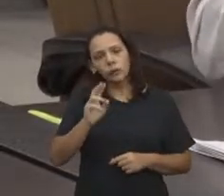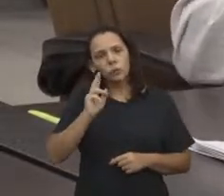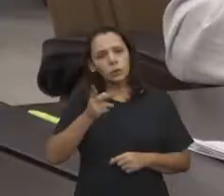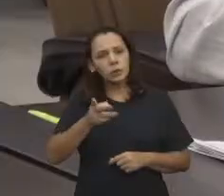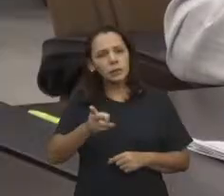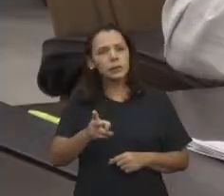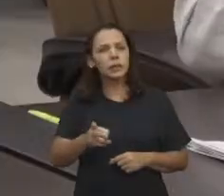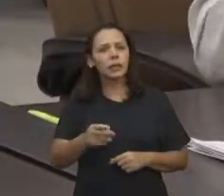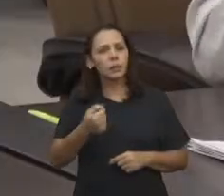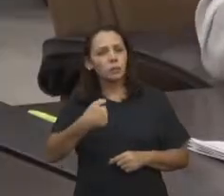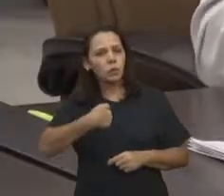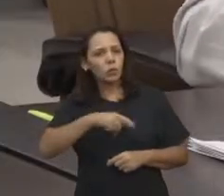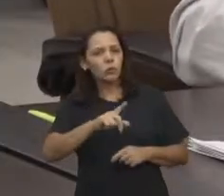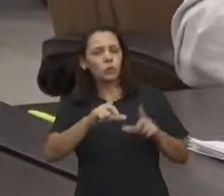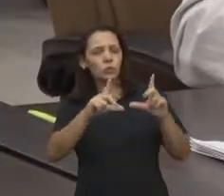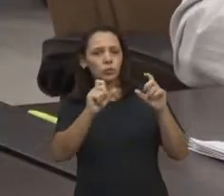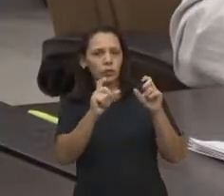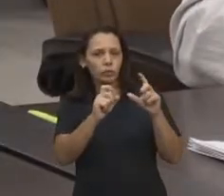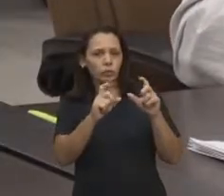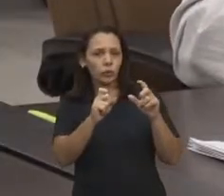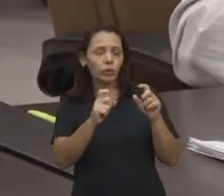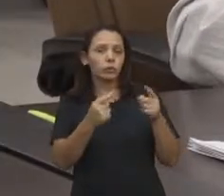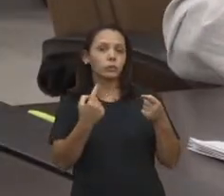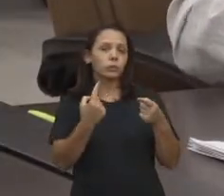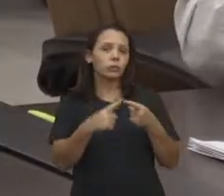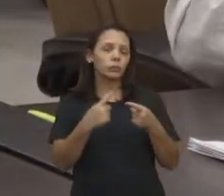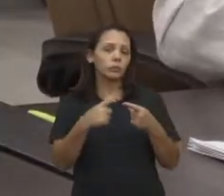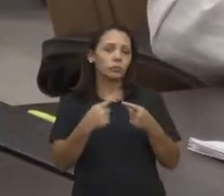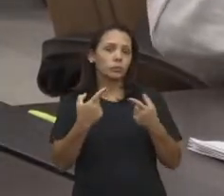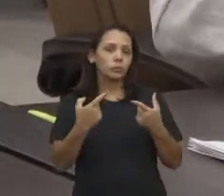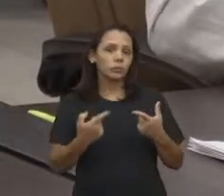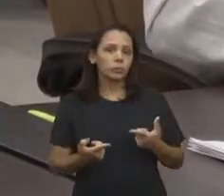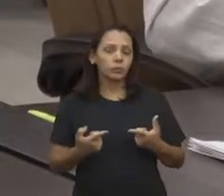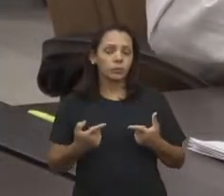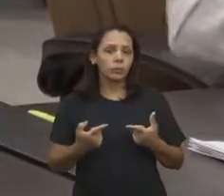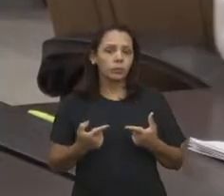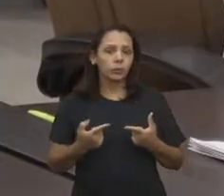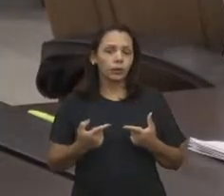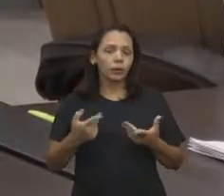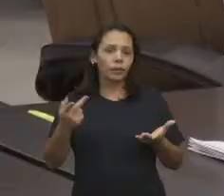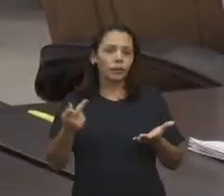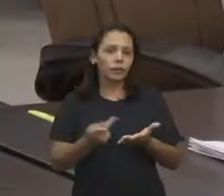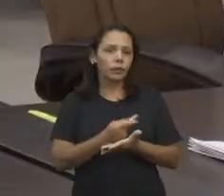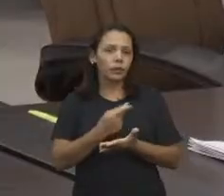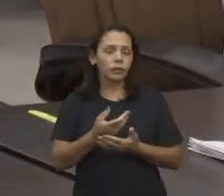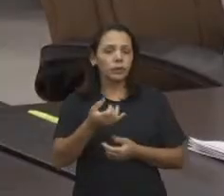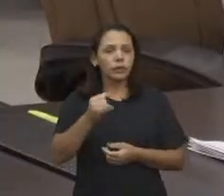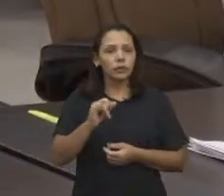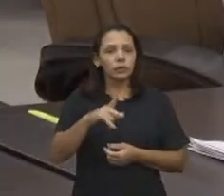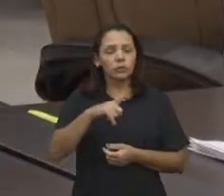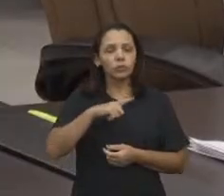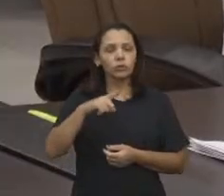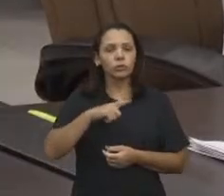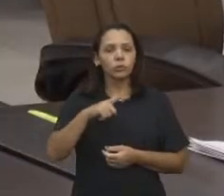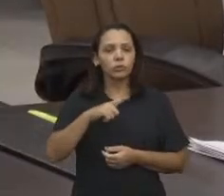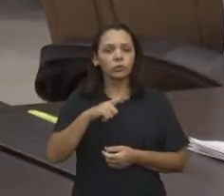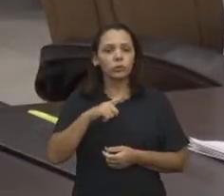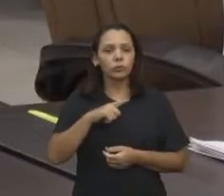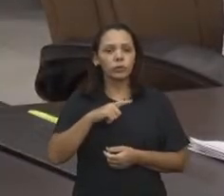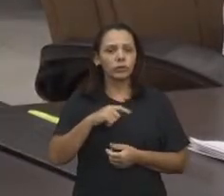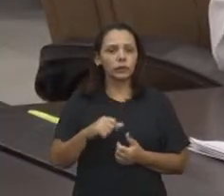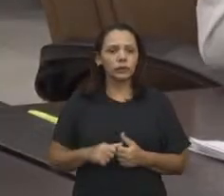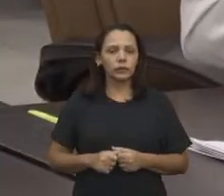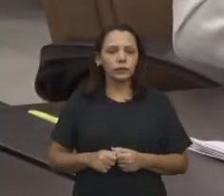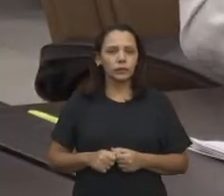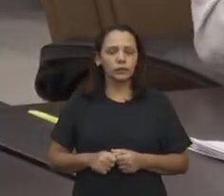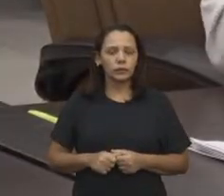da rua, porque não tem onde deixar. Se tivesse, a prefeitura for lá, escolhe uma área lá,